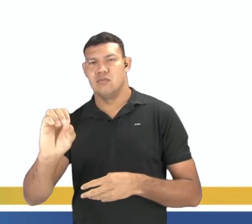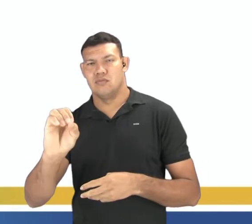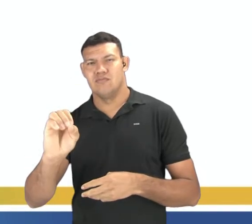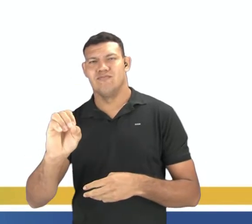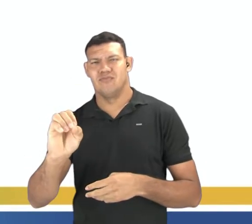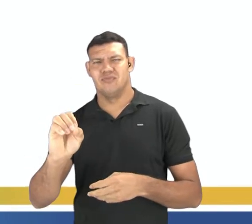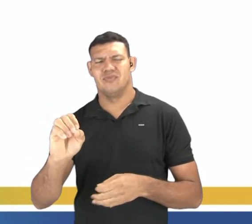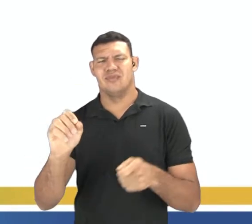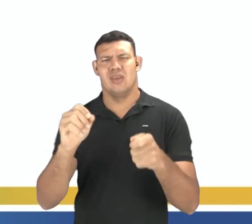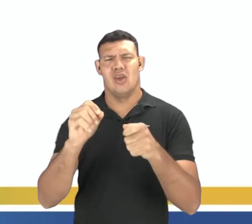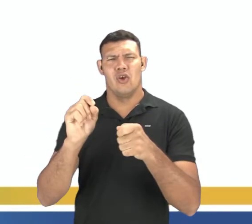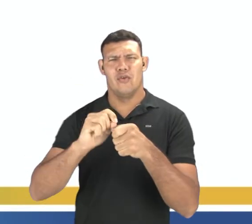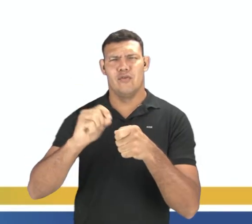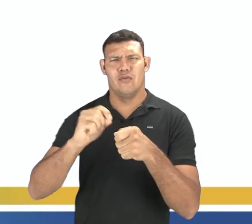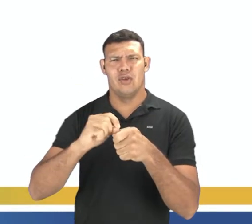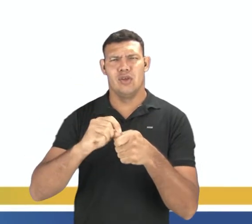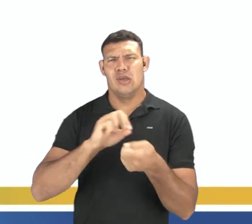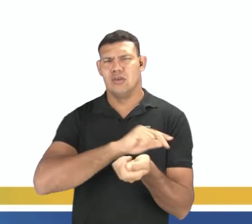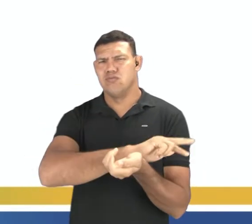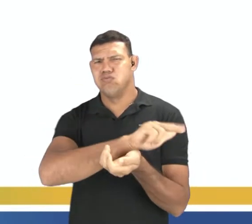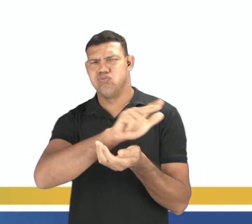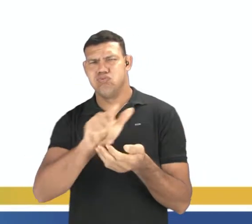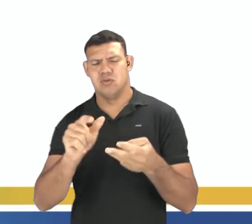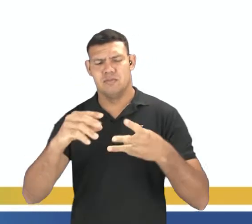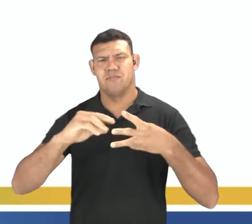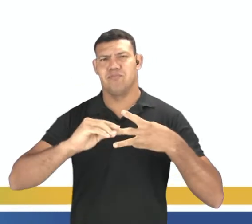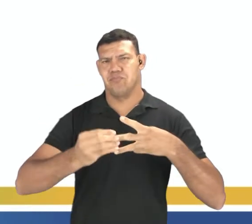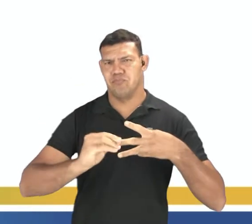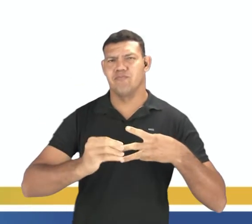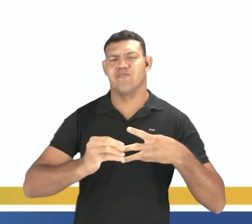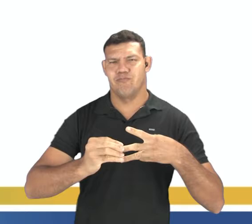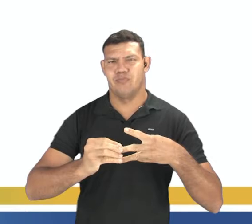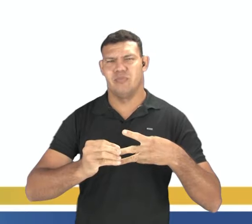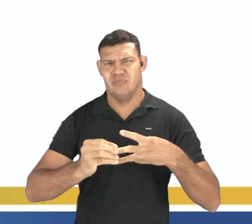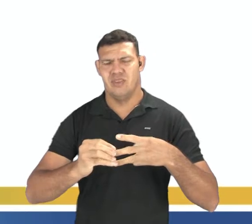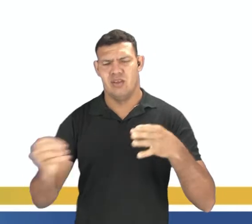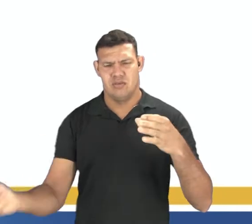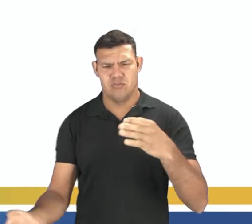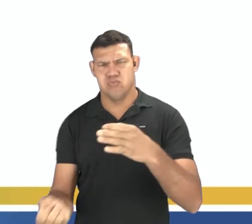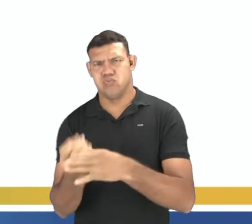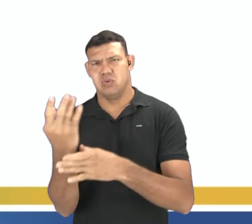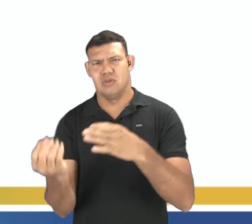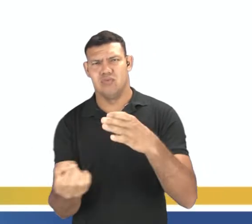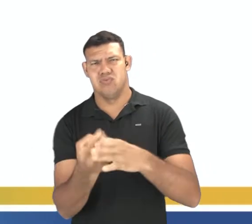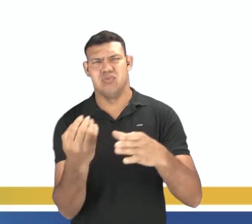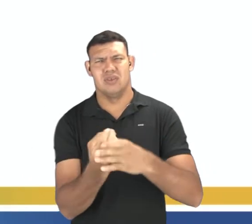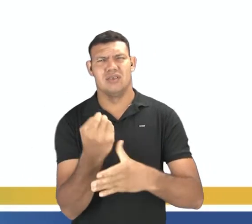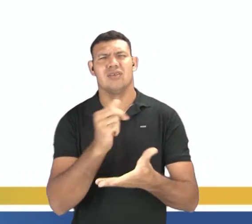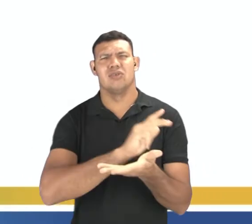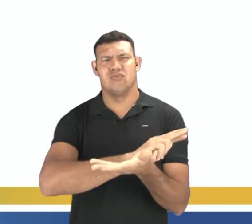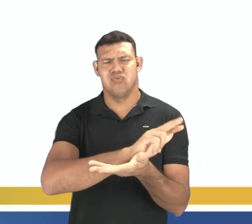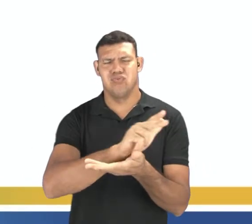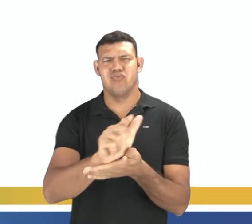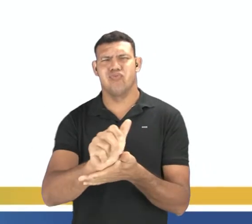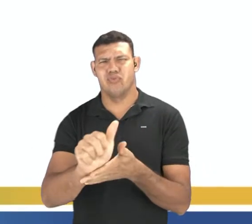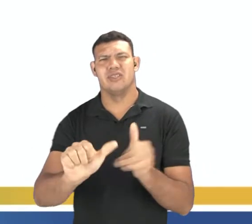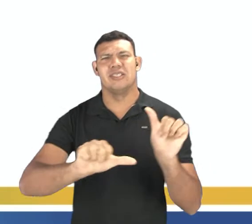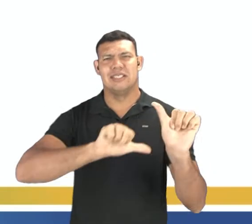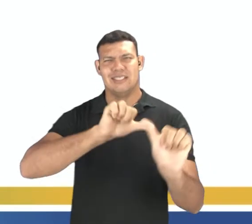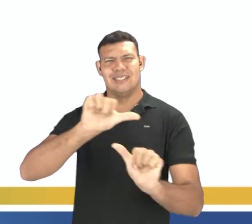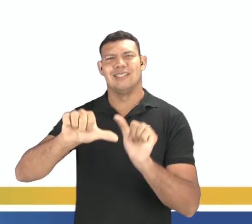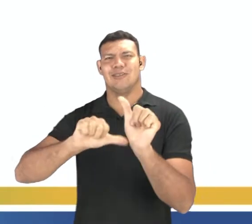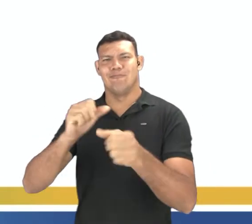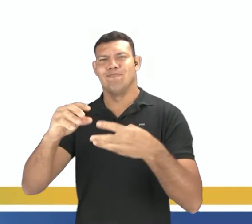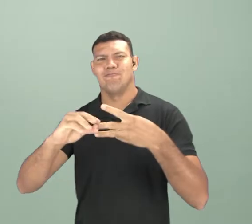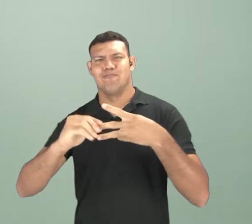originar todos os diferentes tipos de células. Então, as células-troncos, ela tem a função de se transformar em outras células